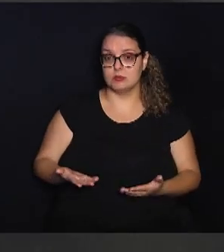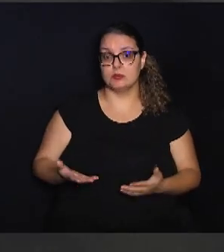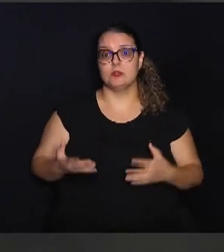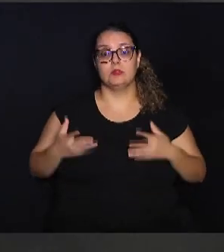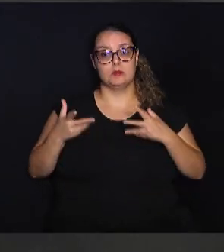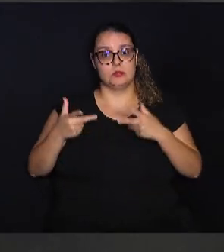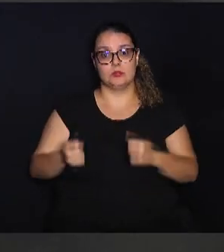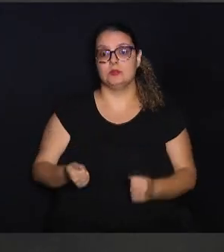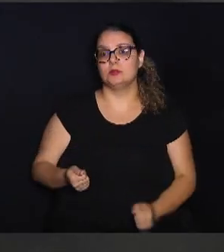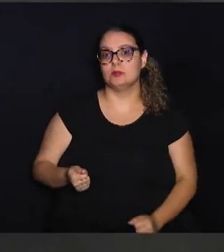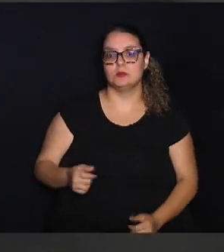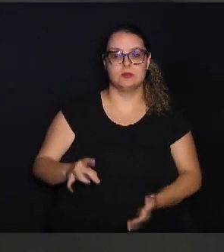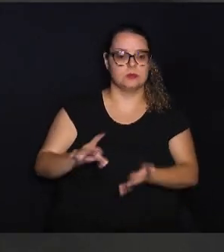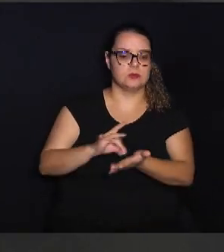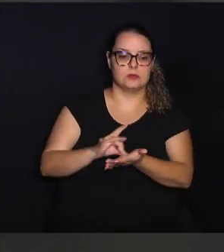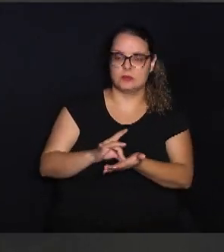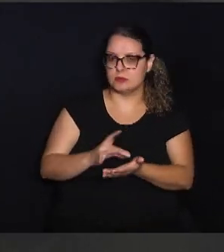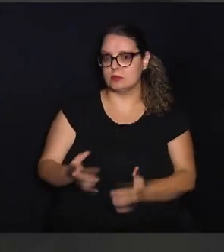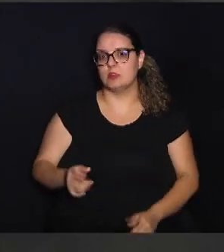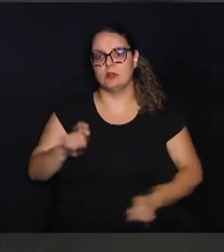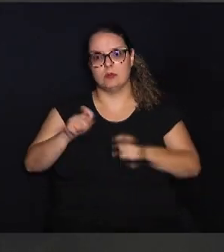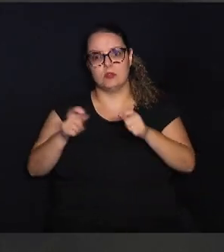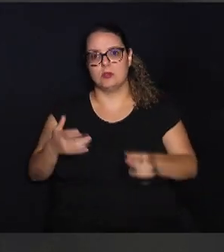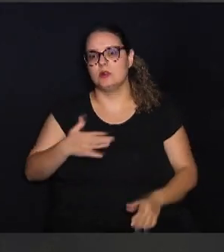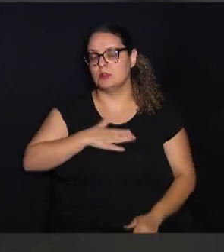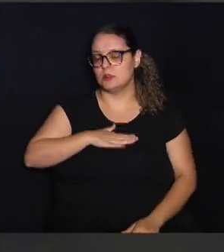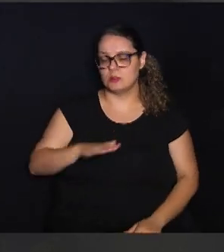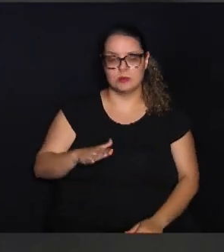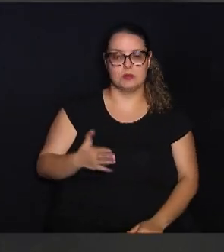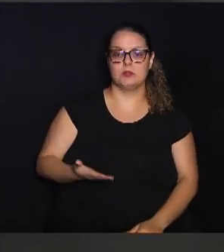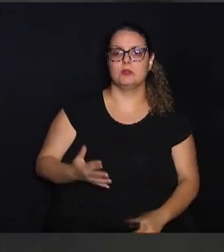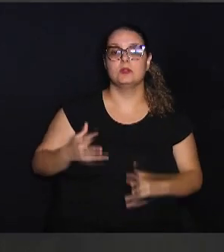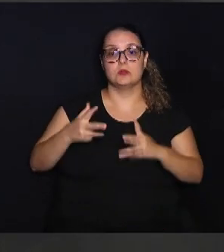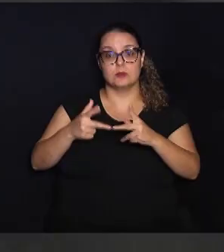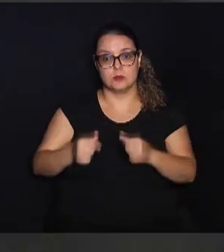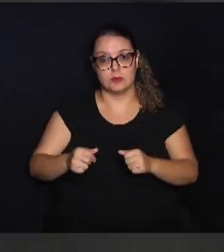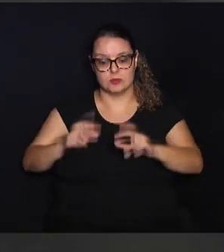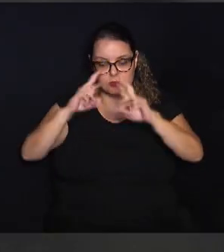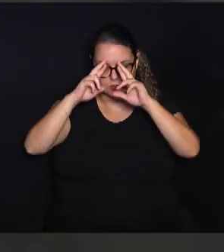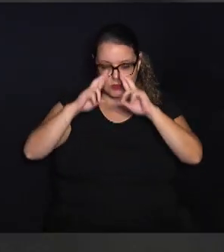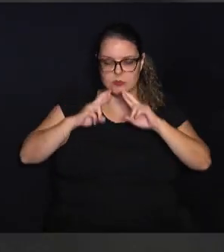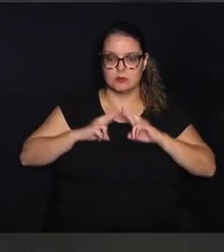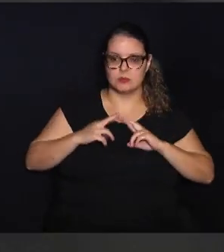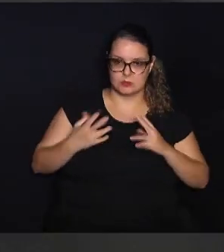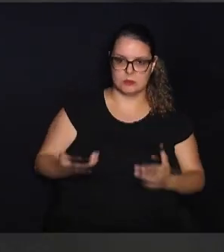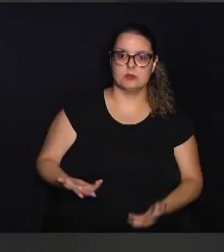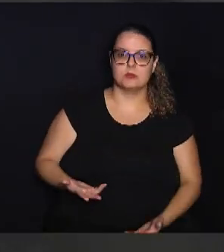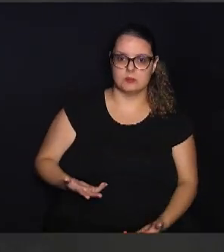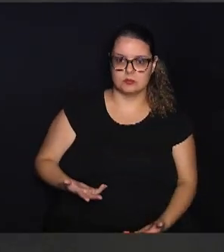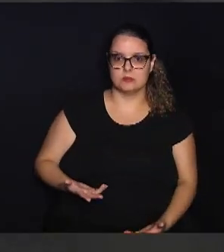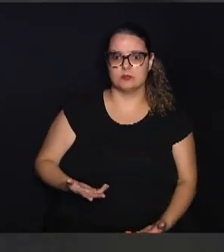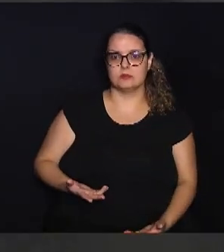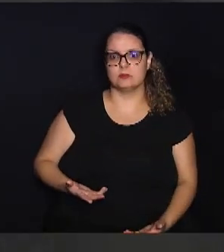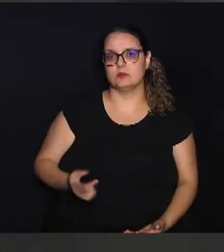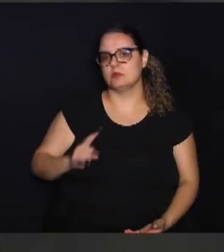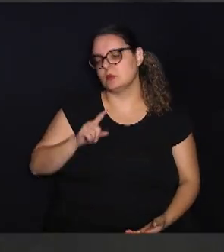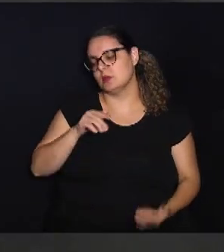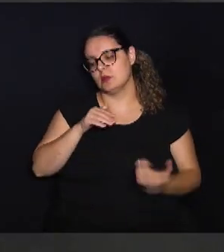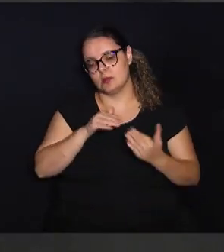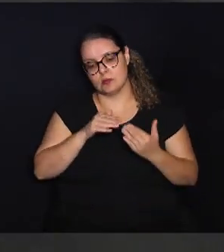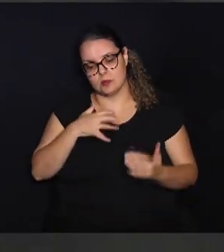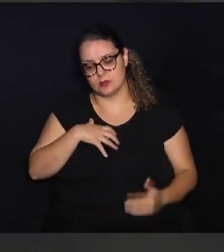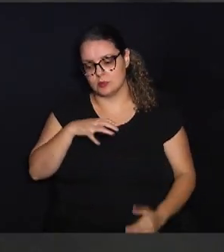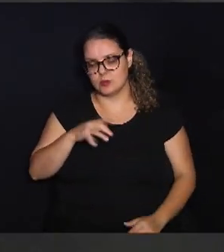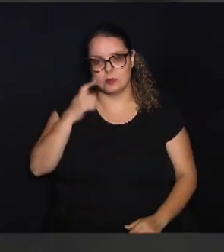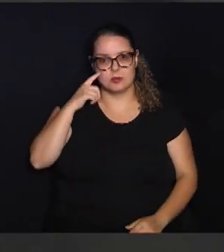os inimigos, pessoas que não gostam da gente e tal, todos eles nos respeitam, apesar de não concordar do jeito que a gente